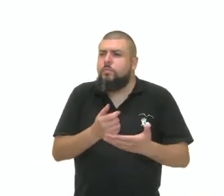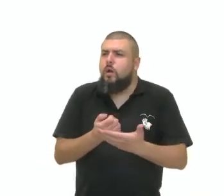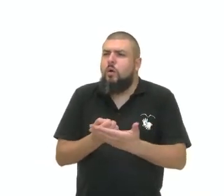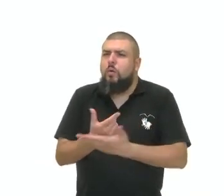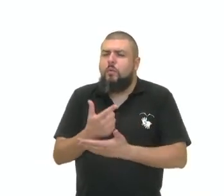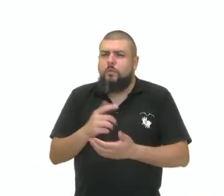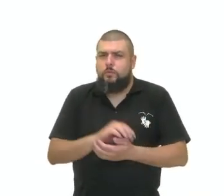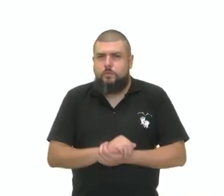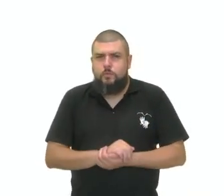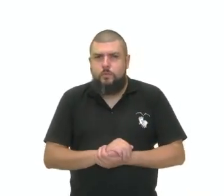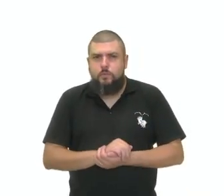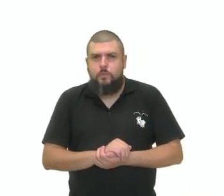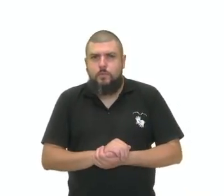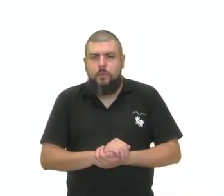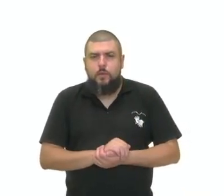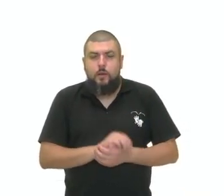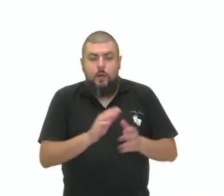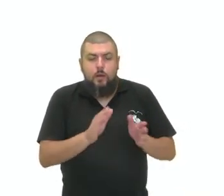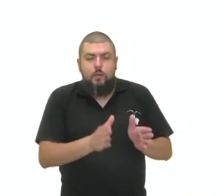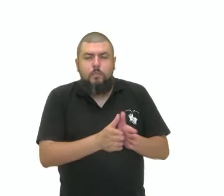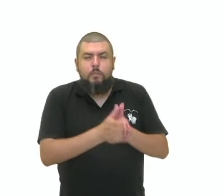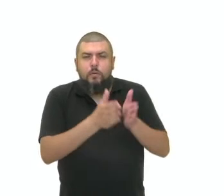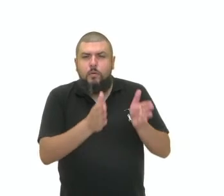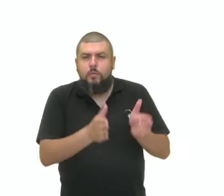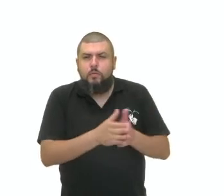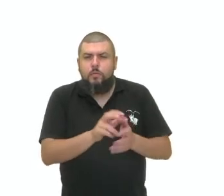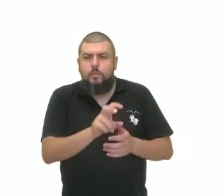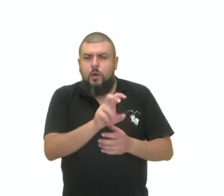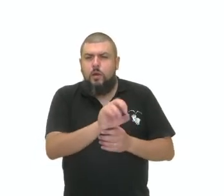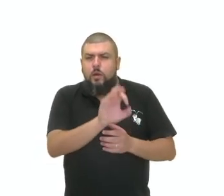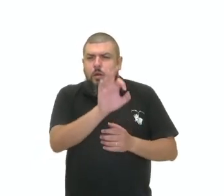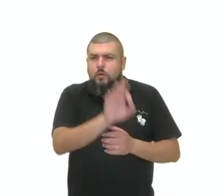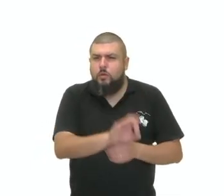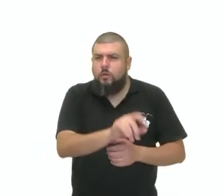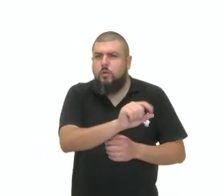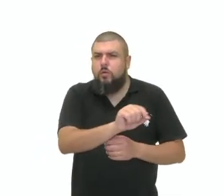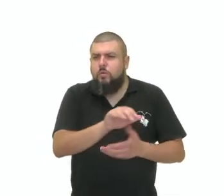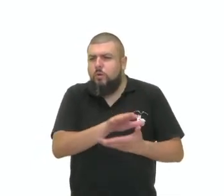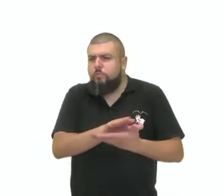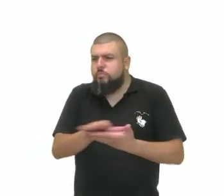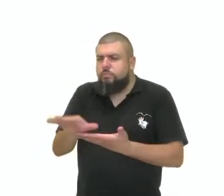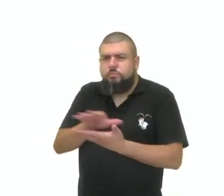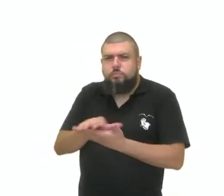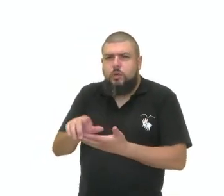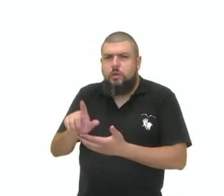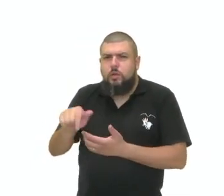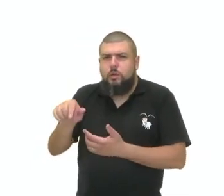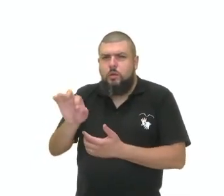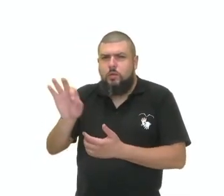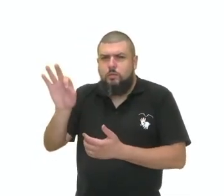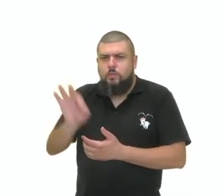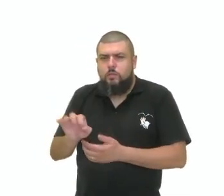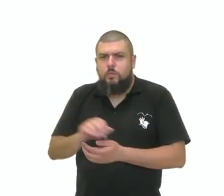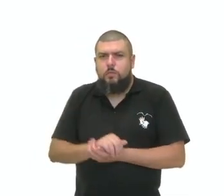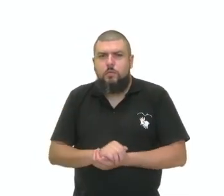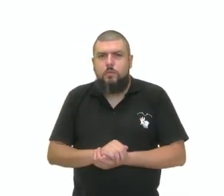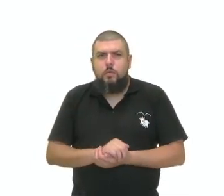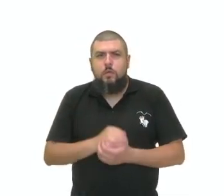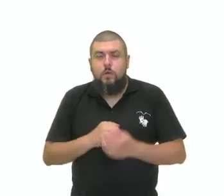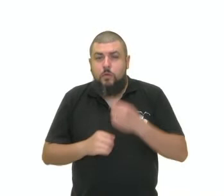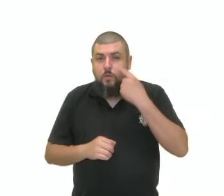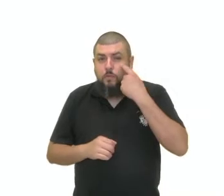mais pobres, em 1960, participavam de 17% da renda. Em 1970, 14%. Em